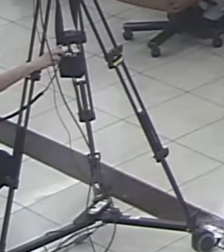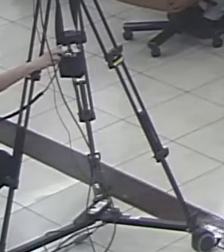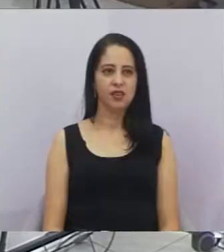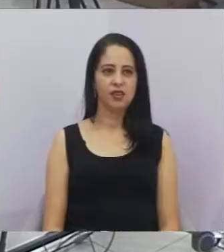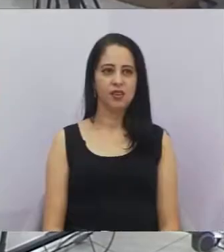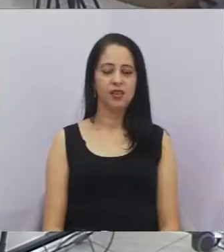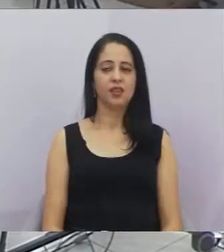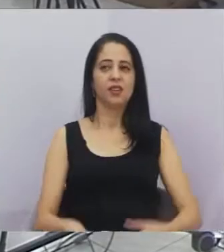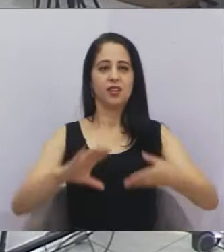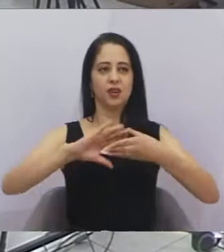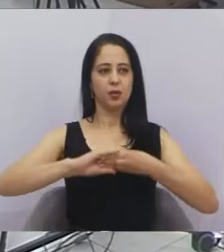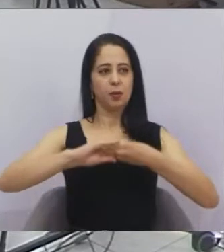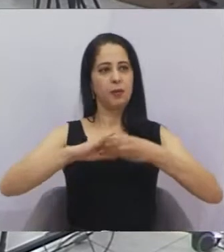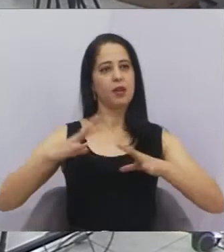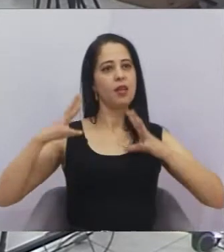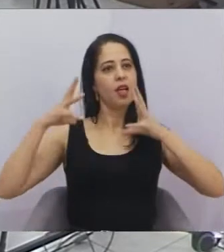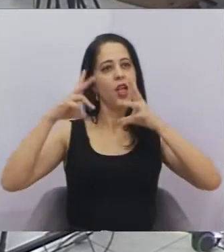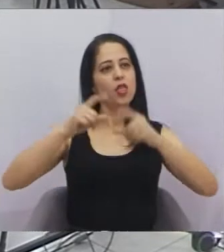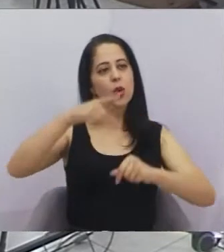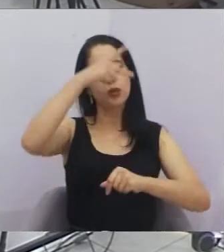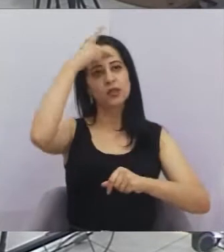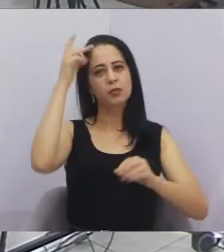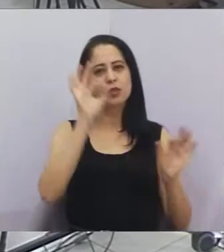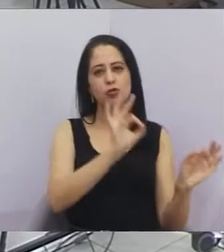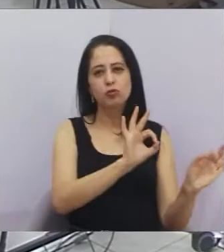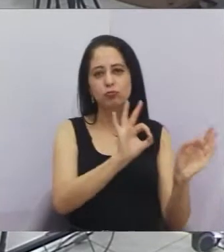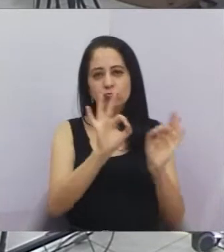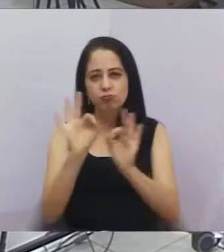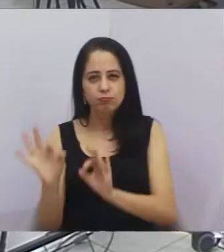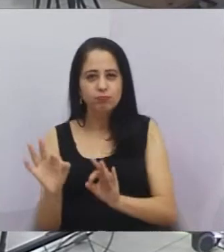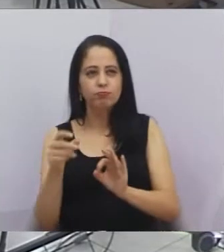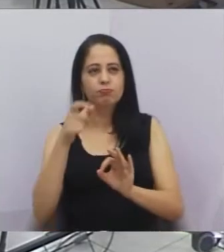Quero cumprimentar a todos que nos acompanham,